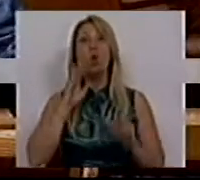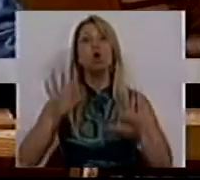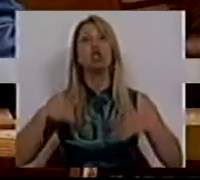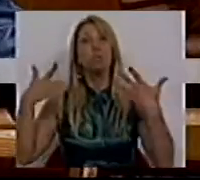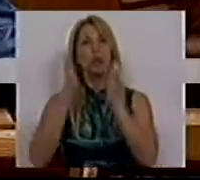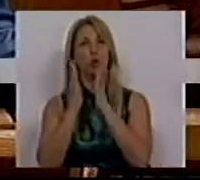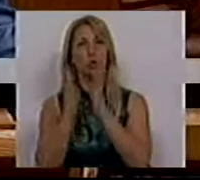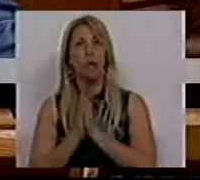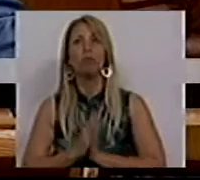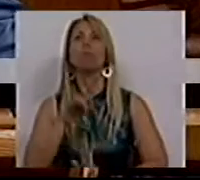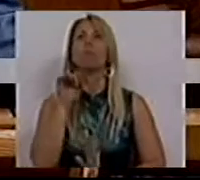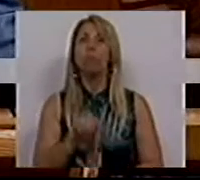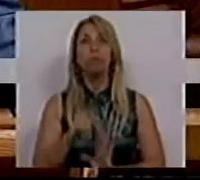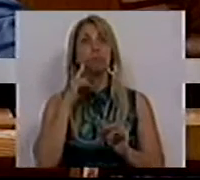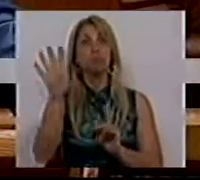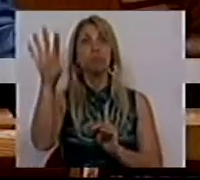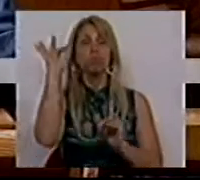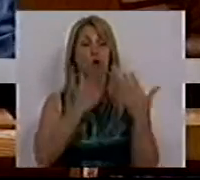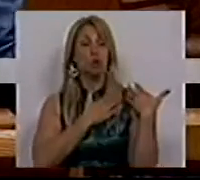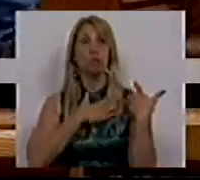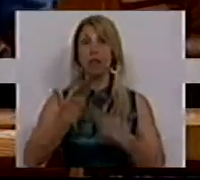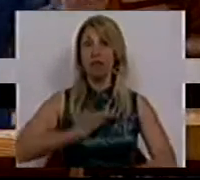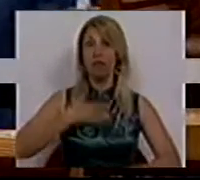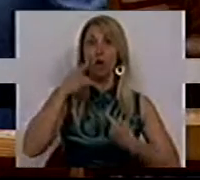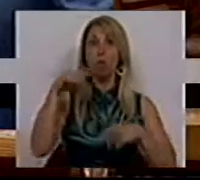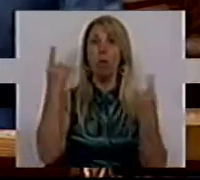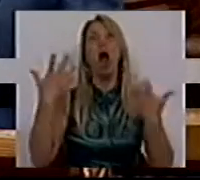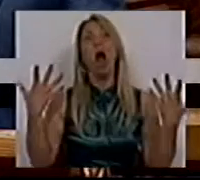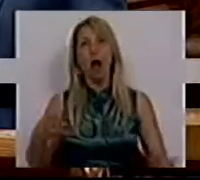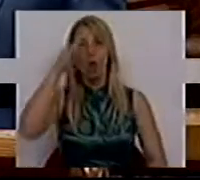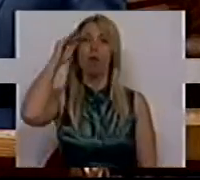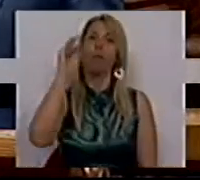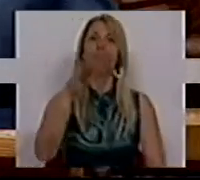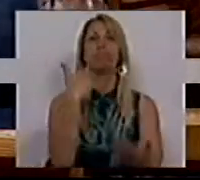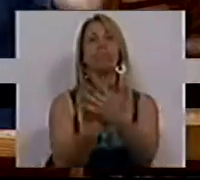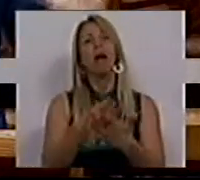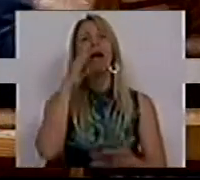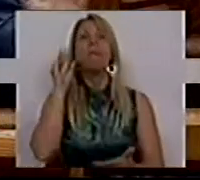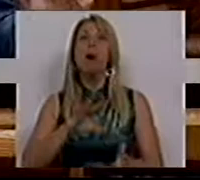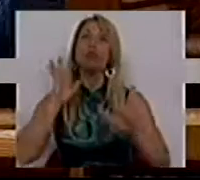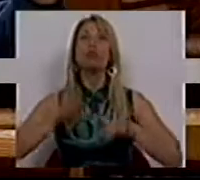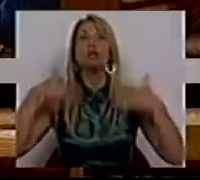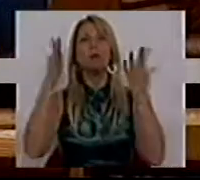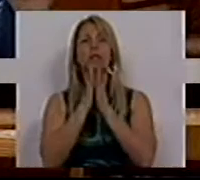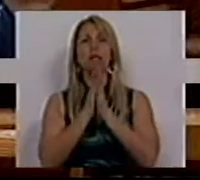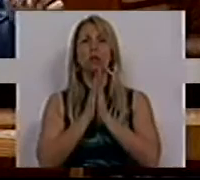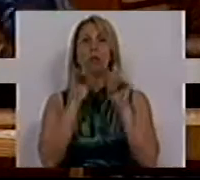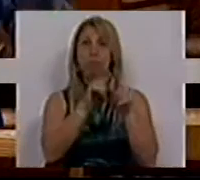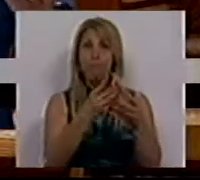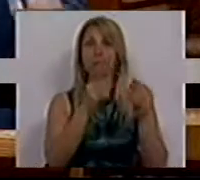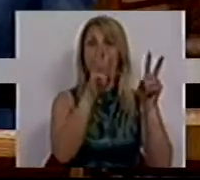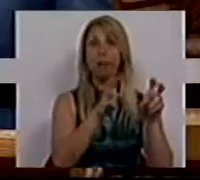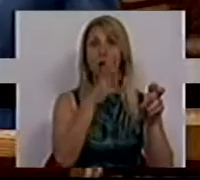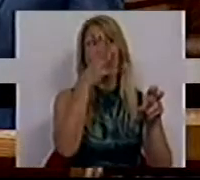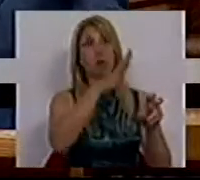era o responsável da gestão da dívida pública para agora aconselhar o Banco Espírito Santo. E sobre esta matéria diz-nos o Governo,